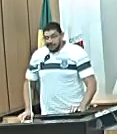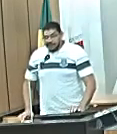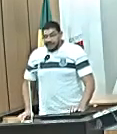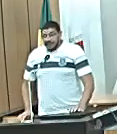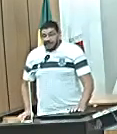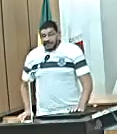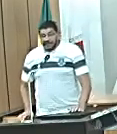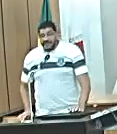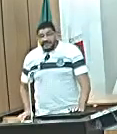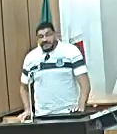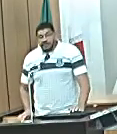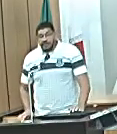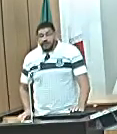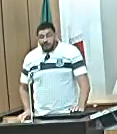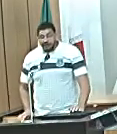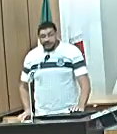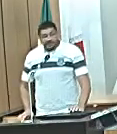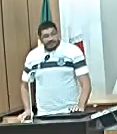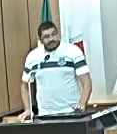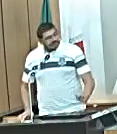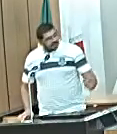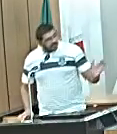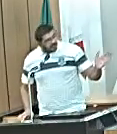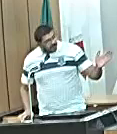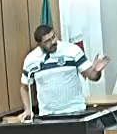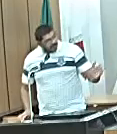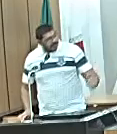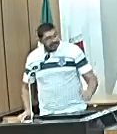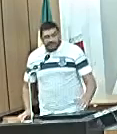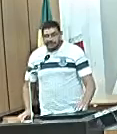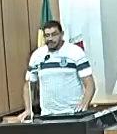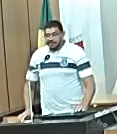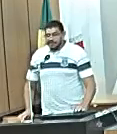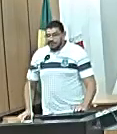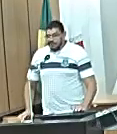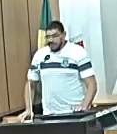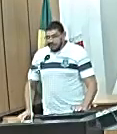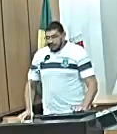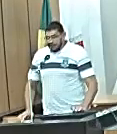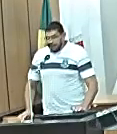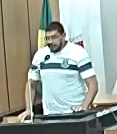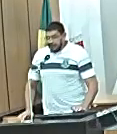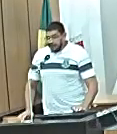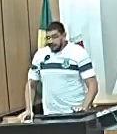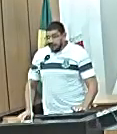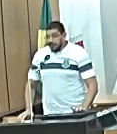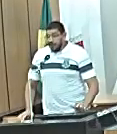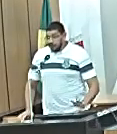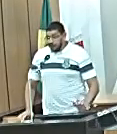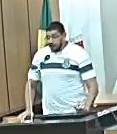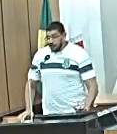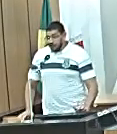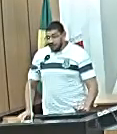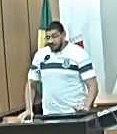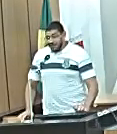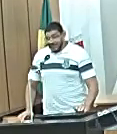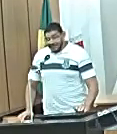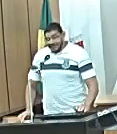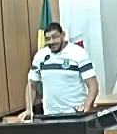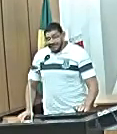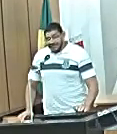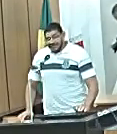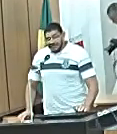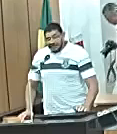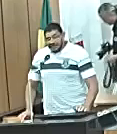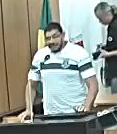hoje agradecer aqui de púlpito de emerson o presidente da master que muito contribuiu para estar